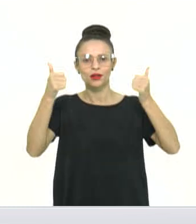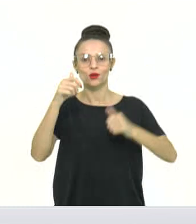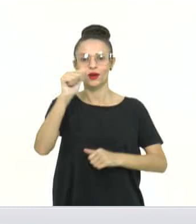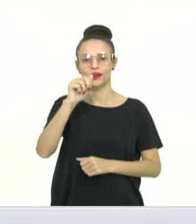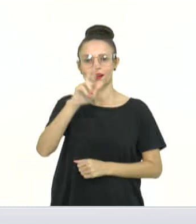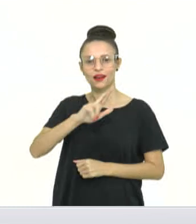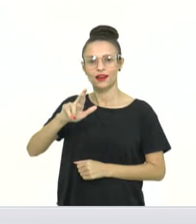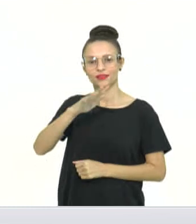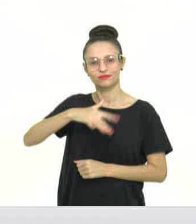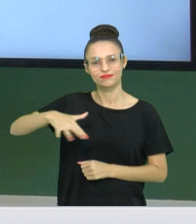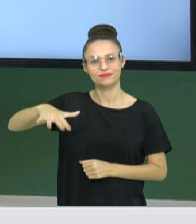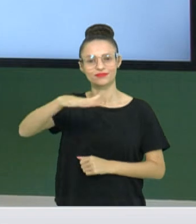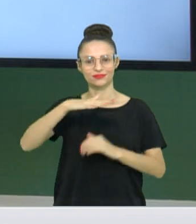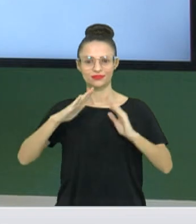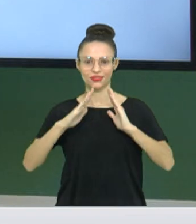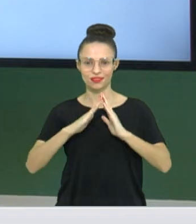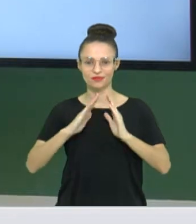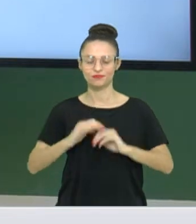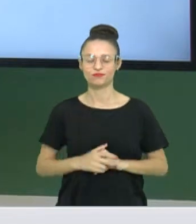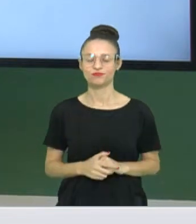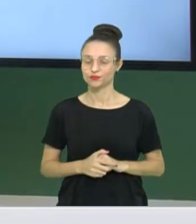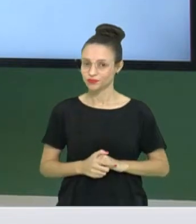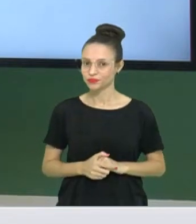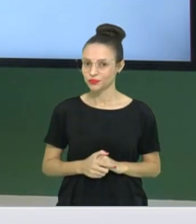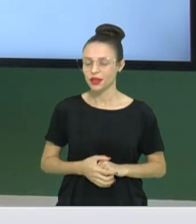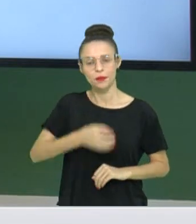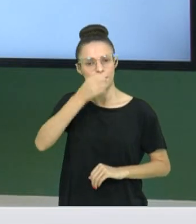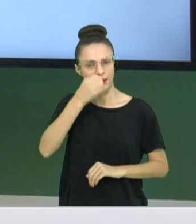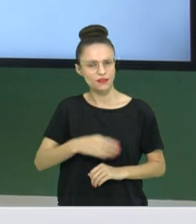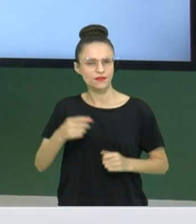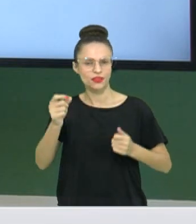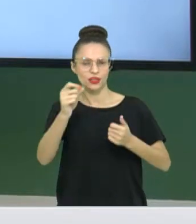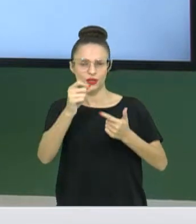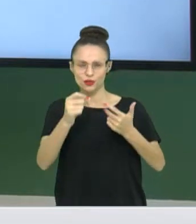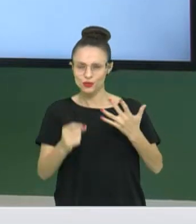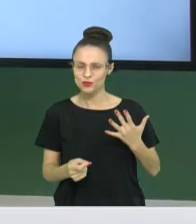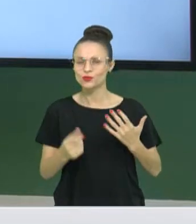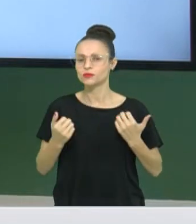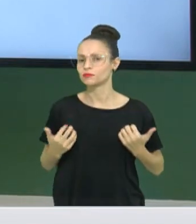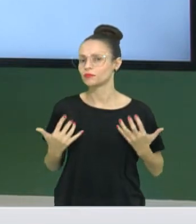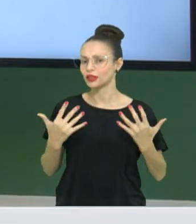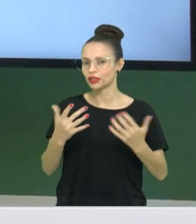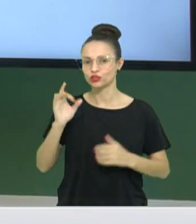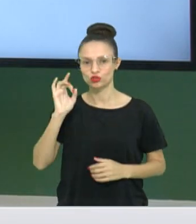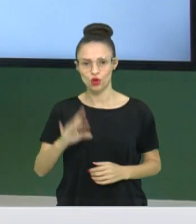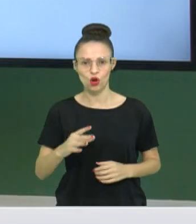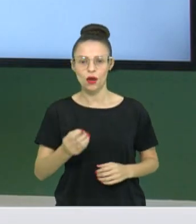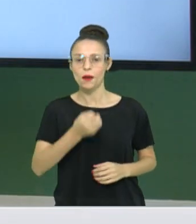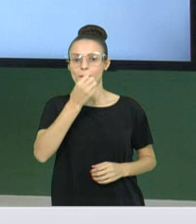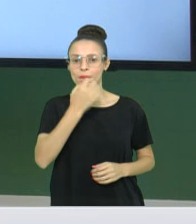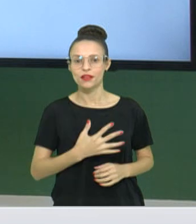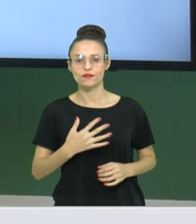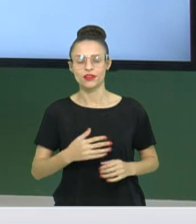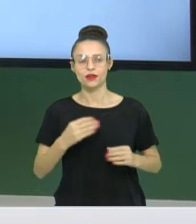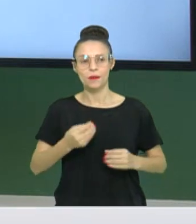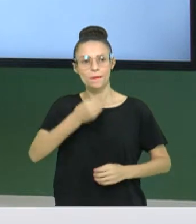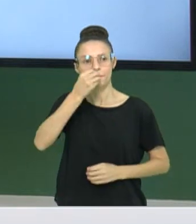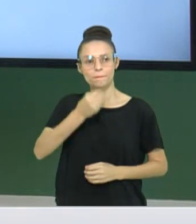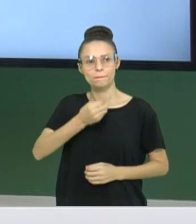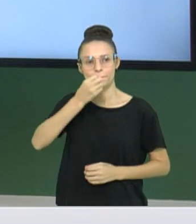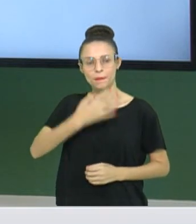ar dentro de casa. Então, veja, os benefícios que essa planta traz para nós. Ela não traz só benefícios de